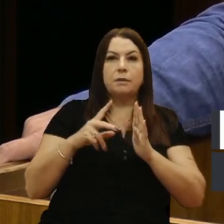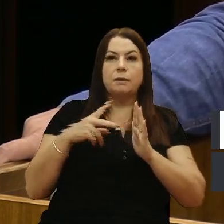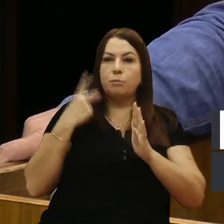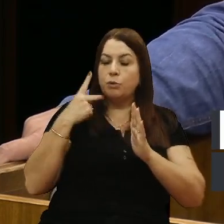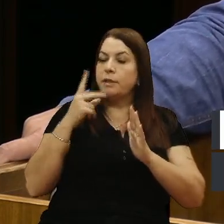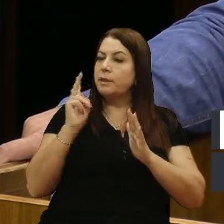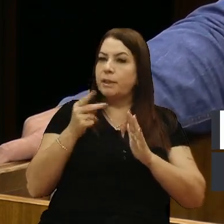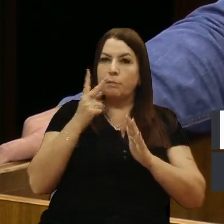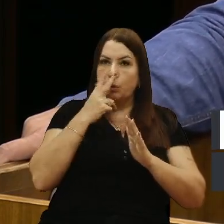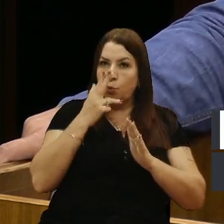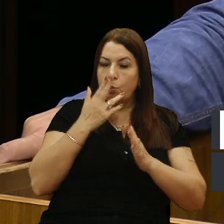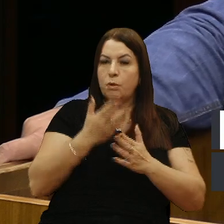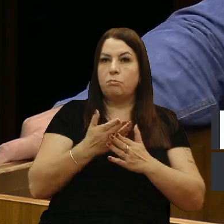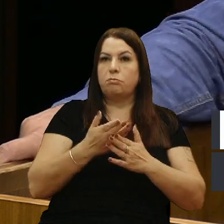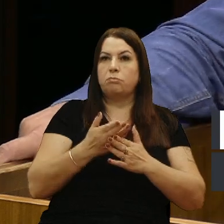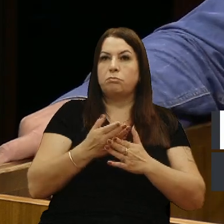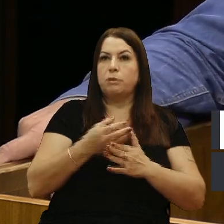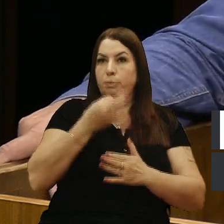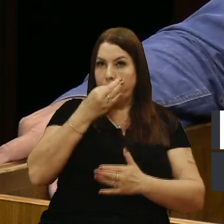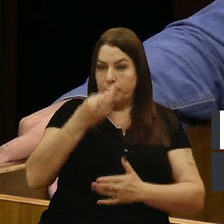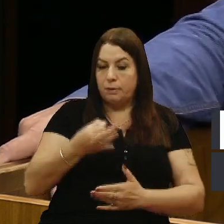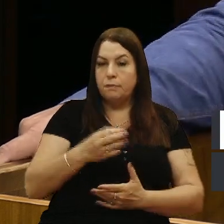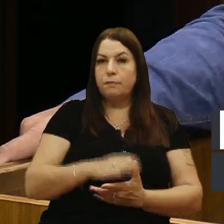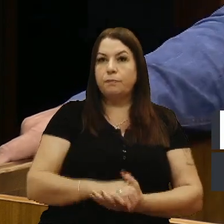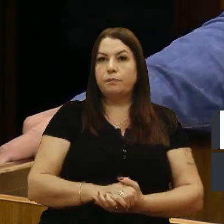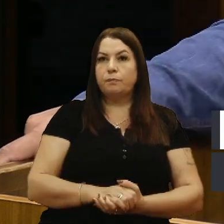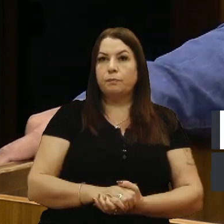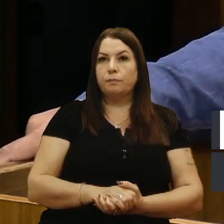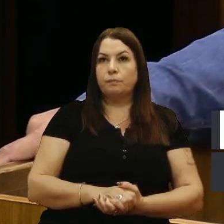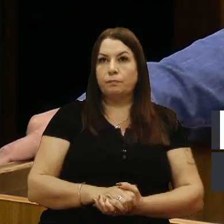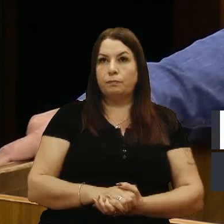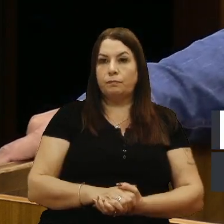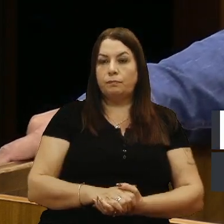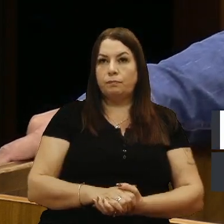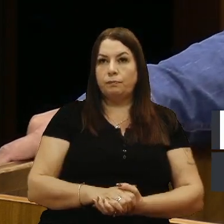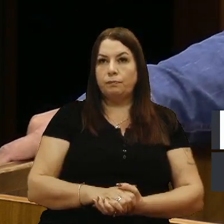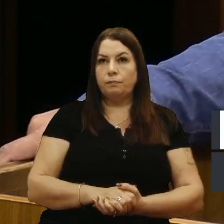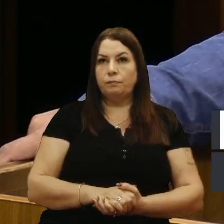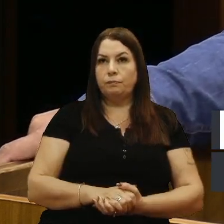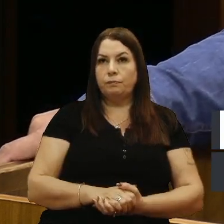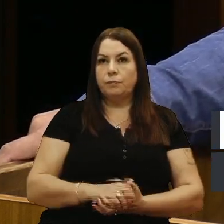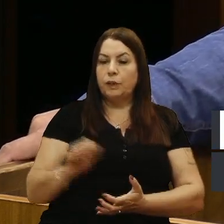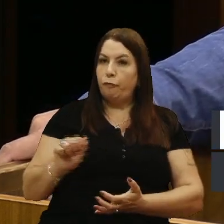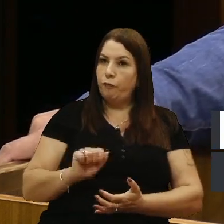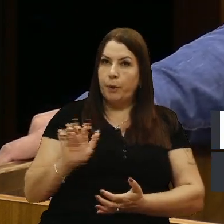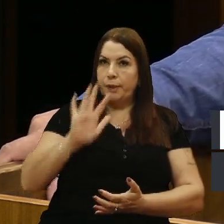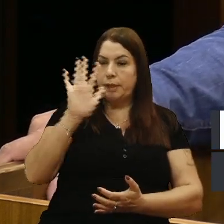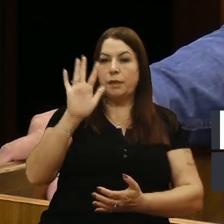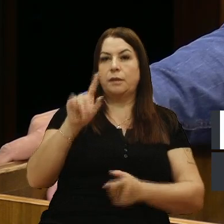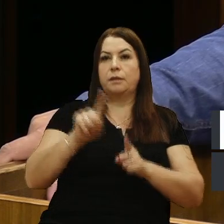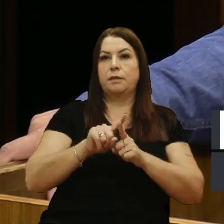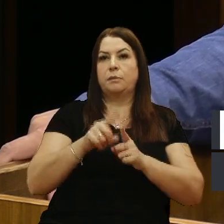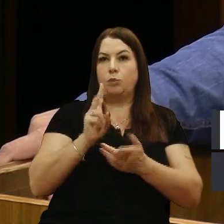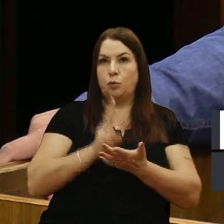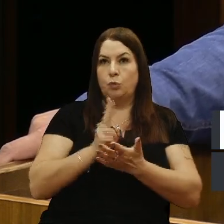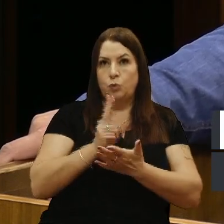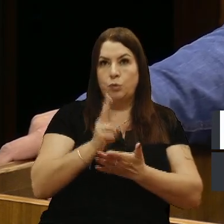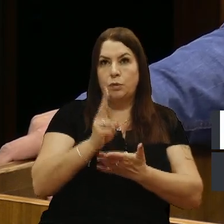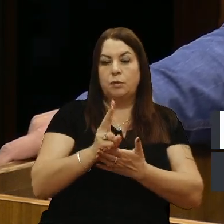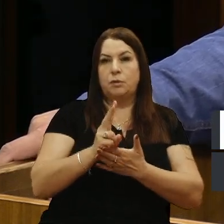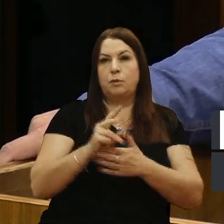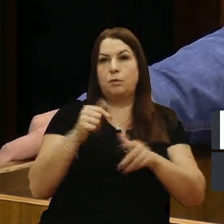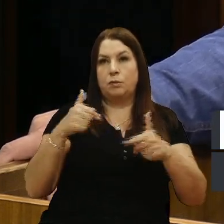terá a mesma posição, é pela valorização, pela manutenção